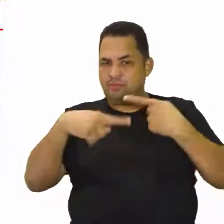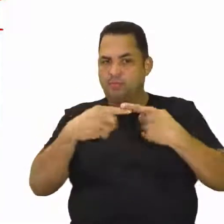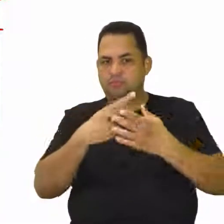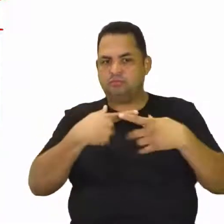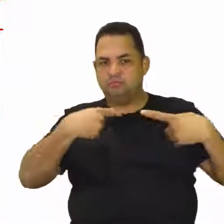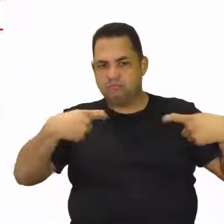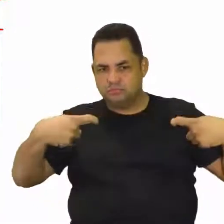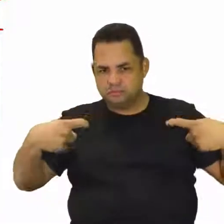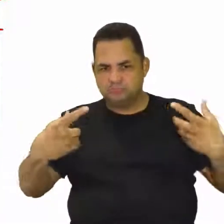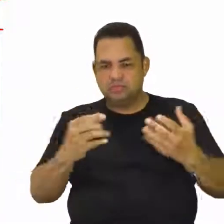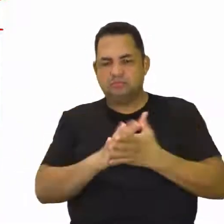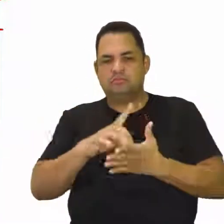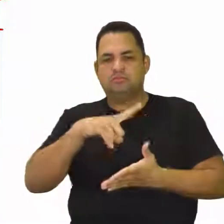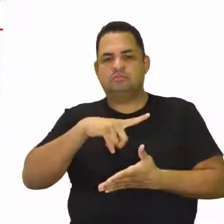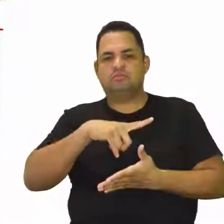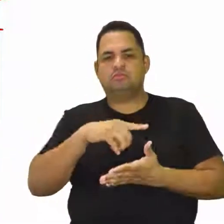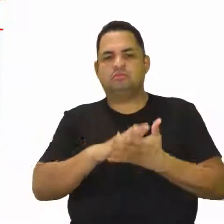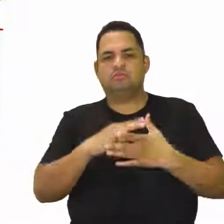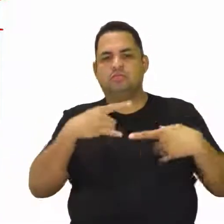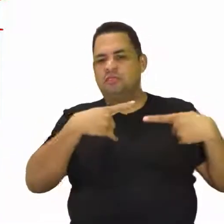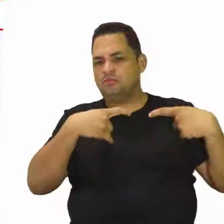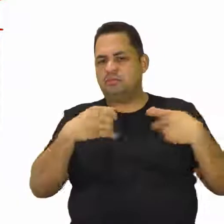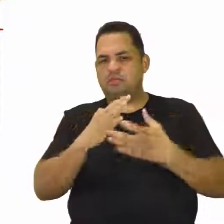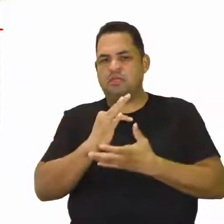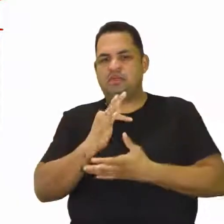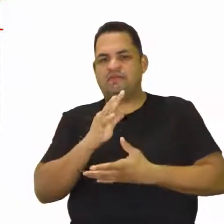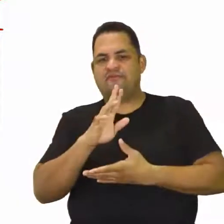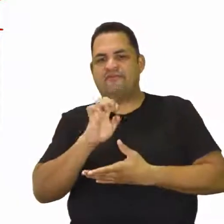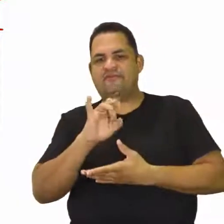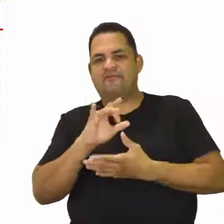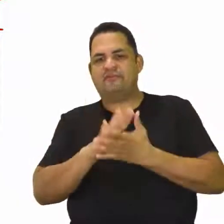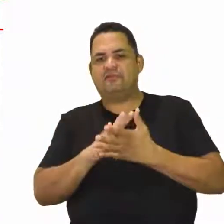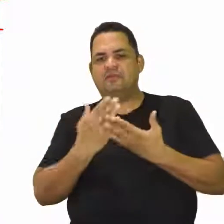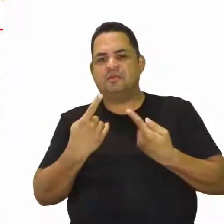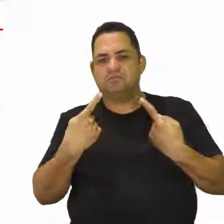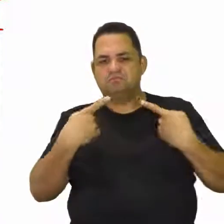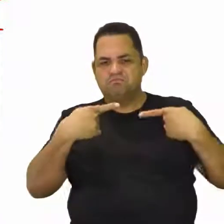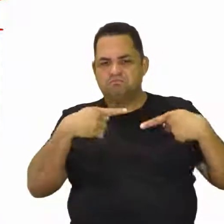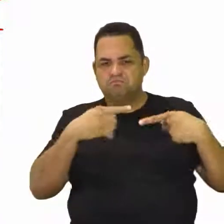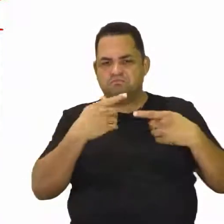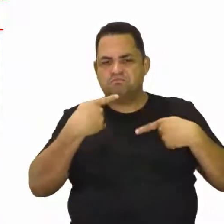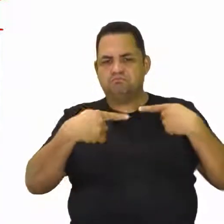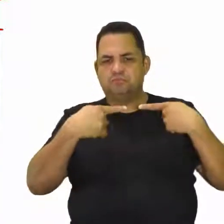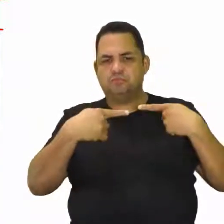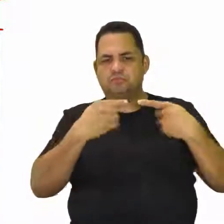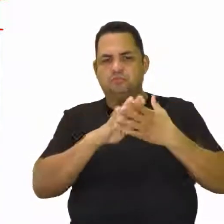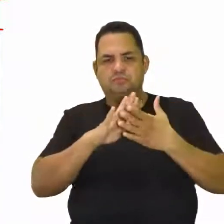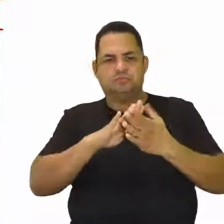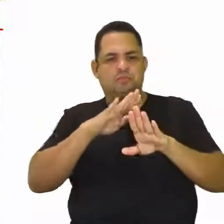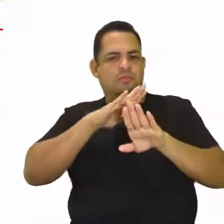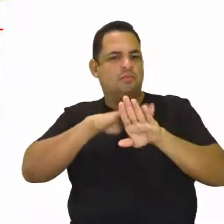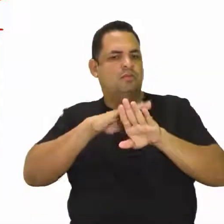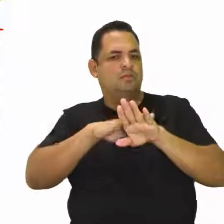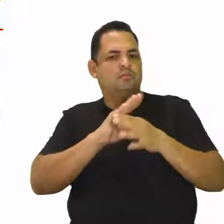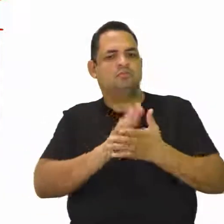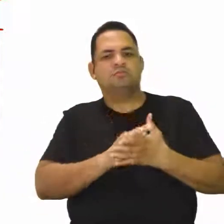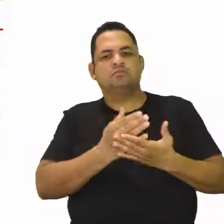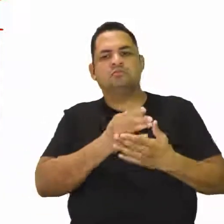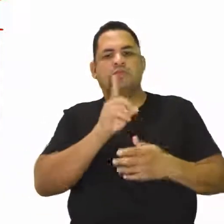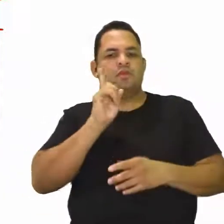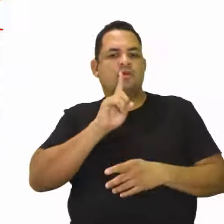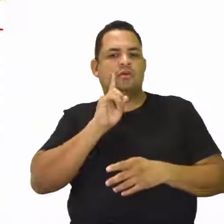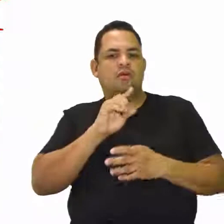o pós-guerra, temos aí a Guerra Fria, um enfrentamento político e ideológico entre os Estados Unidos e a